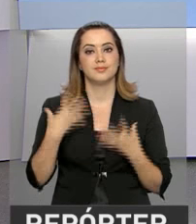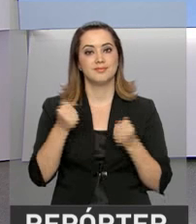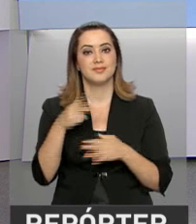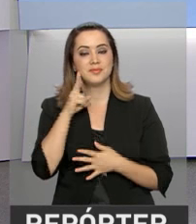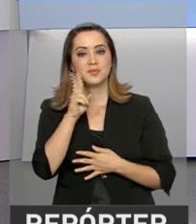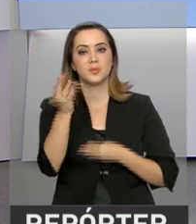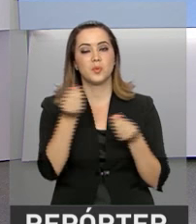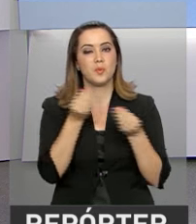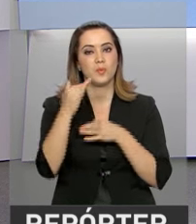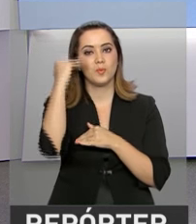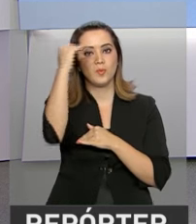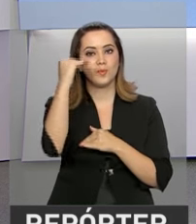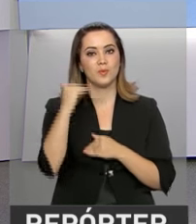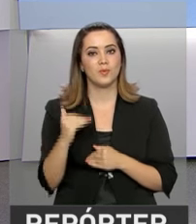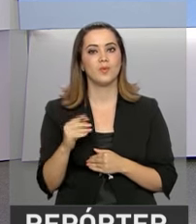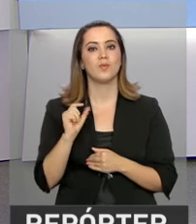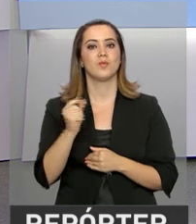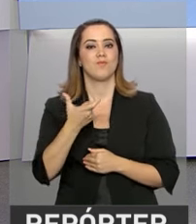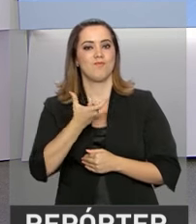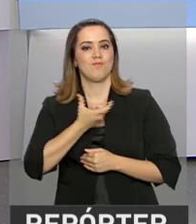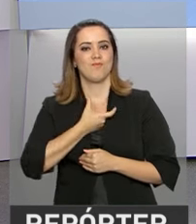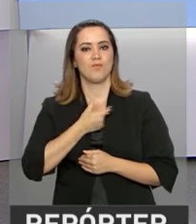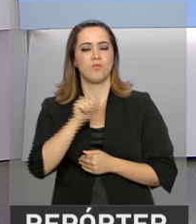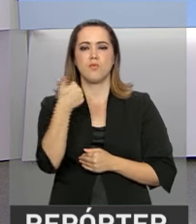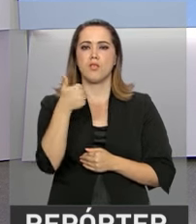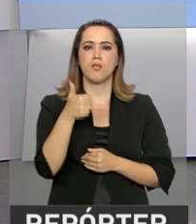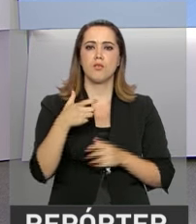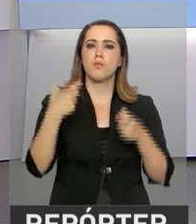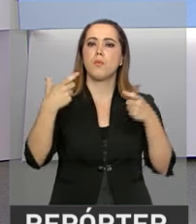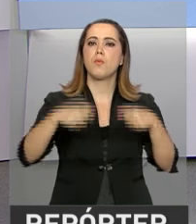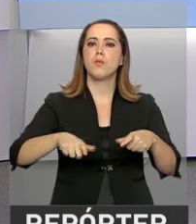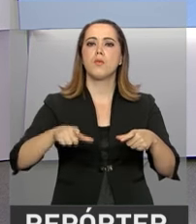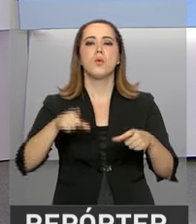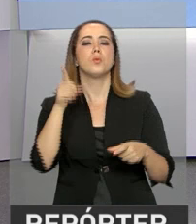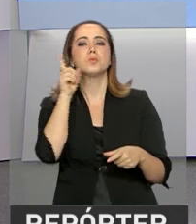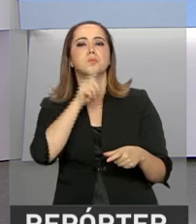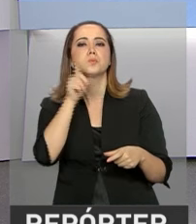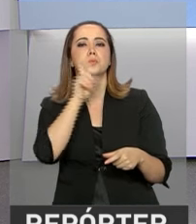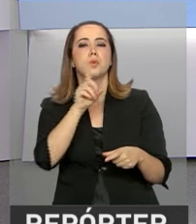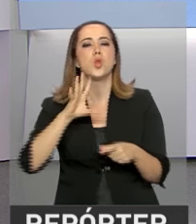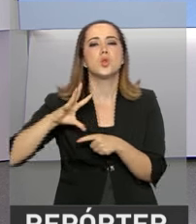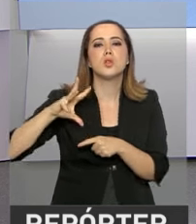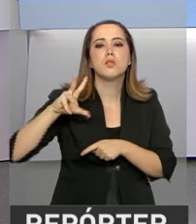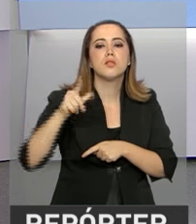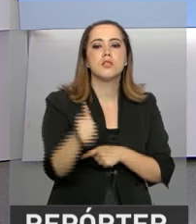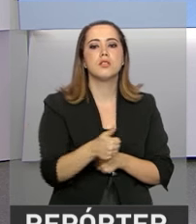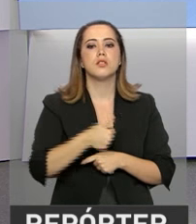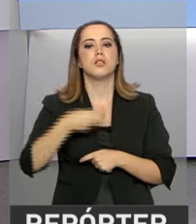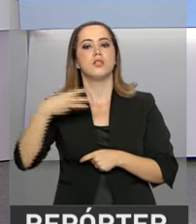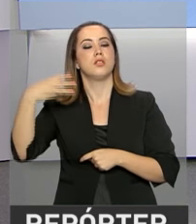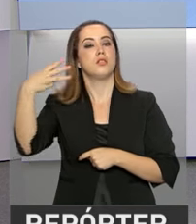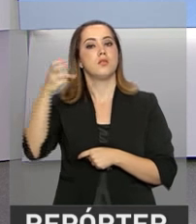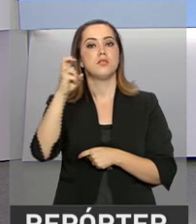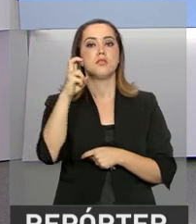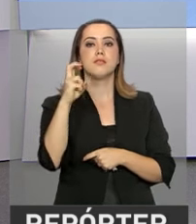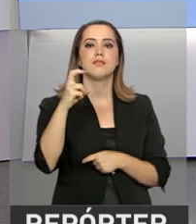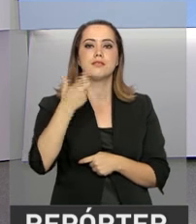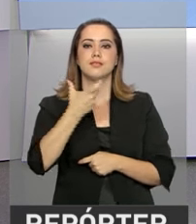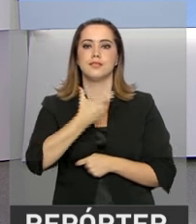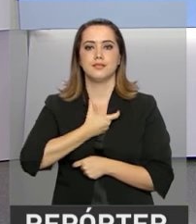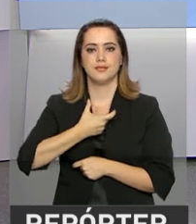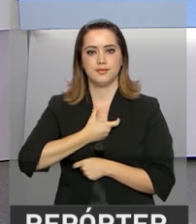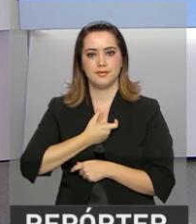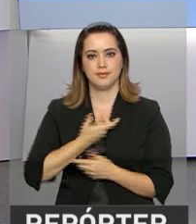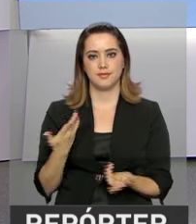vamos ver então como está o quadro de medalhas em primeiro lugar estão os Estados Unidos com 13 de ouro 12 de prata 10 de bronze